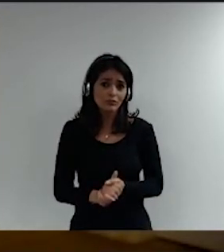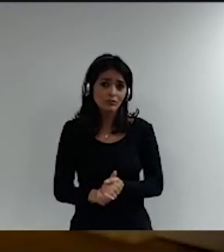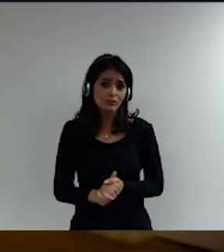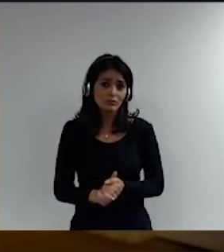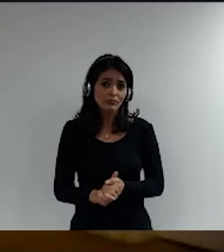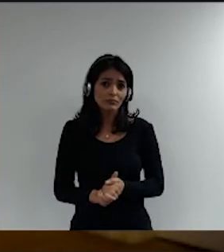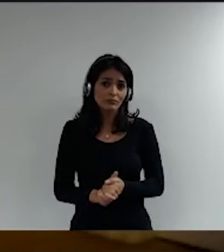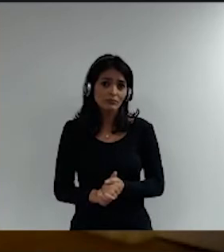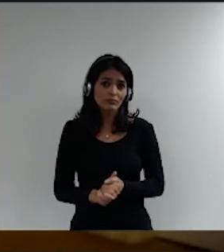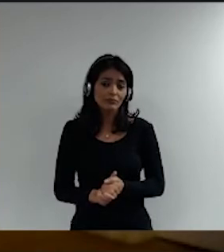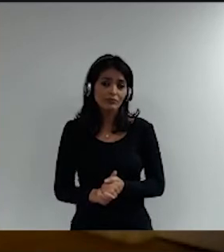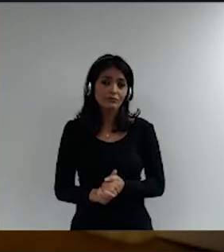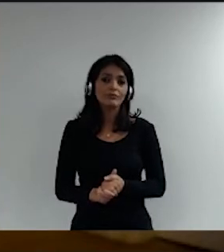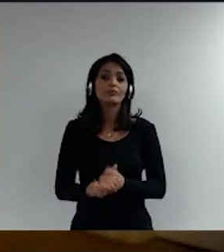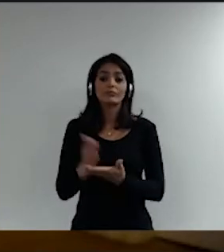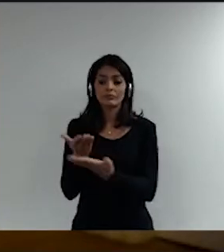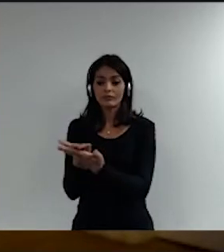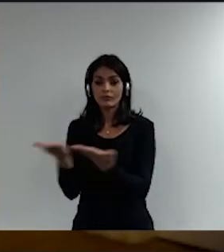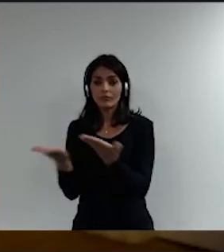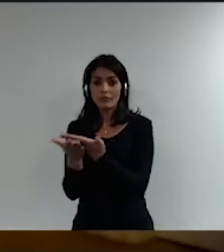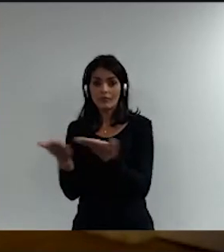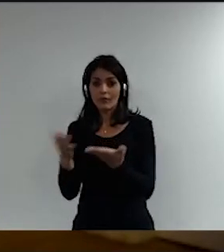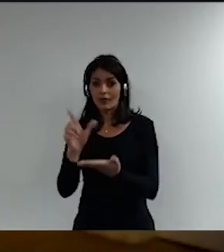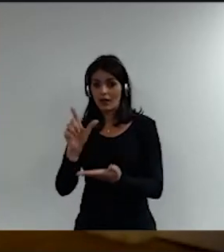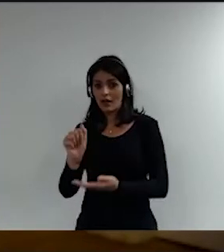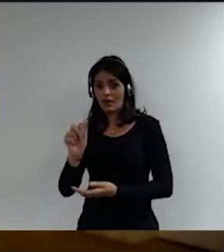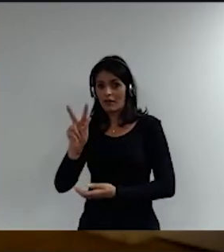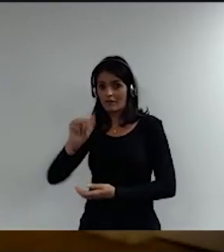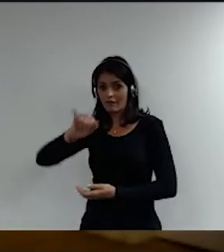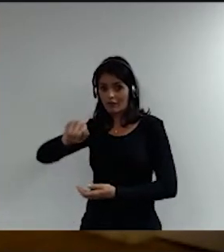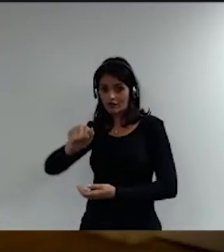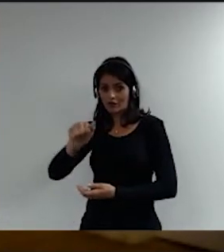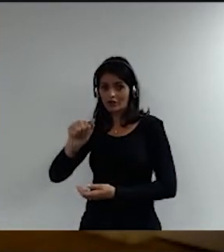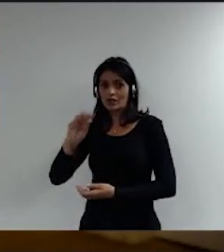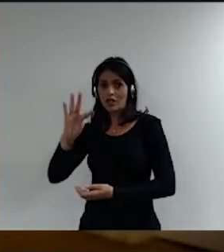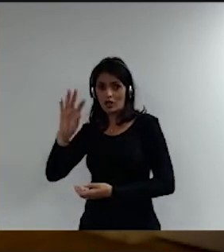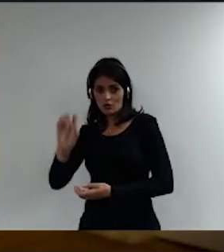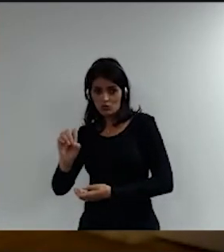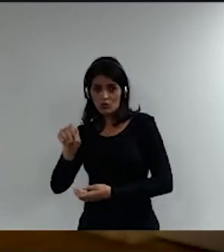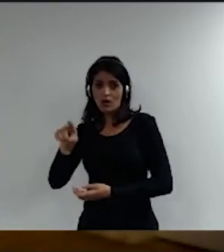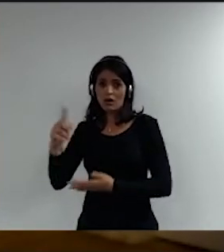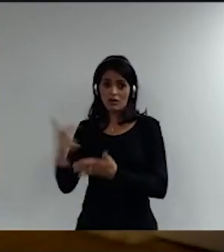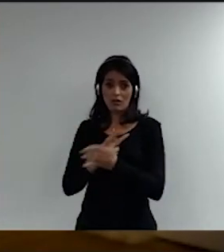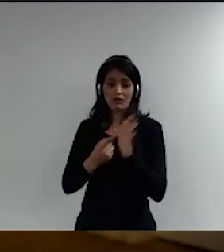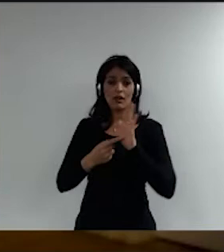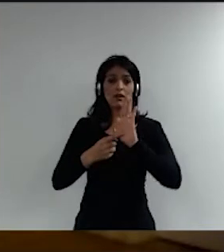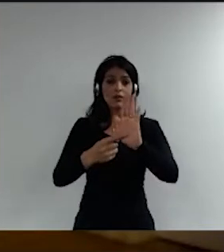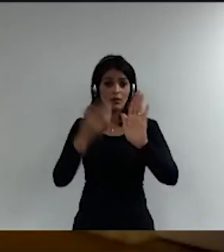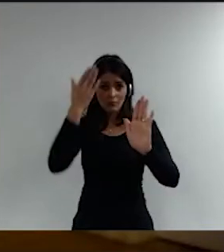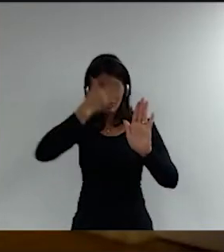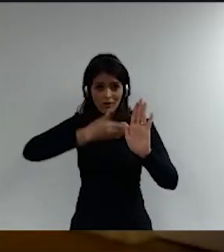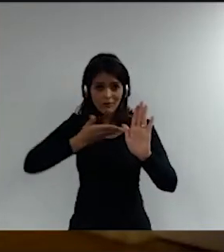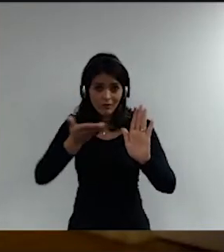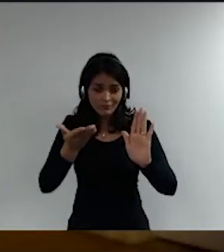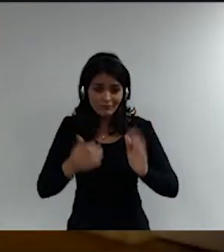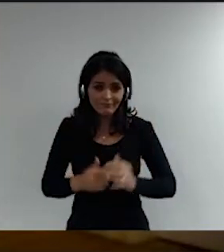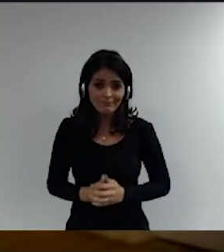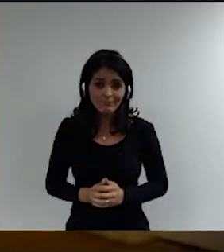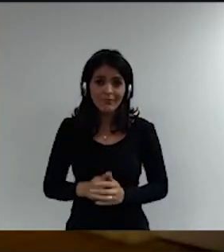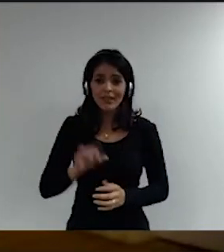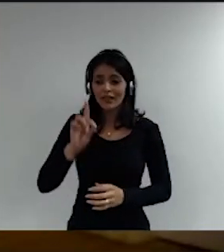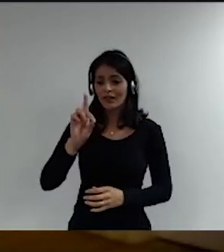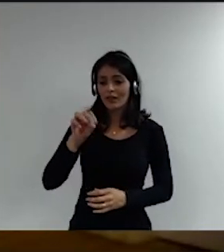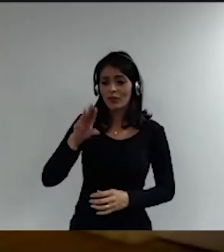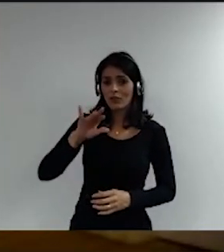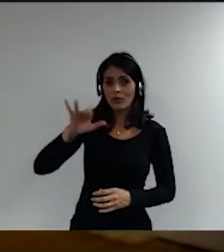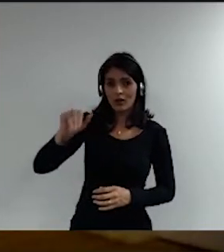O exemplo do lava-jatismo está aí demonstrado para os senhores. Democracia